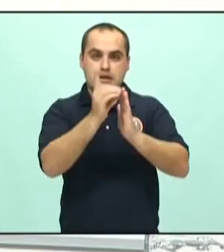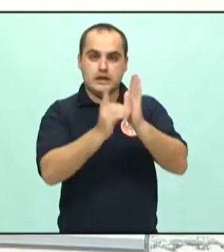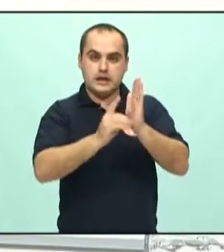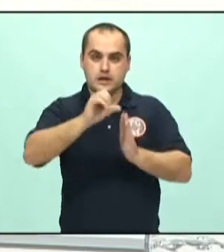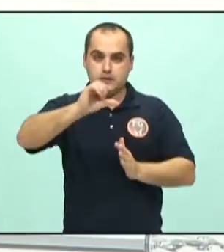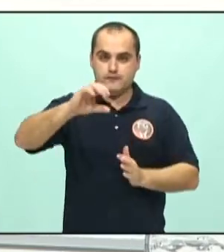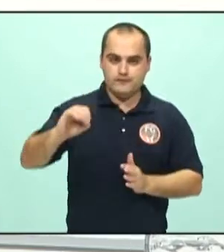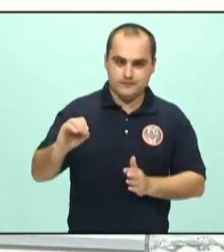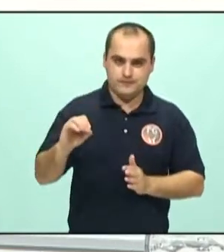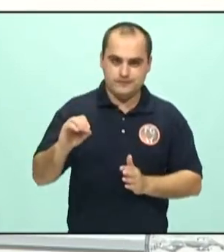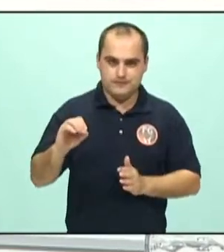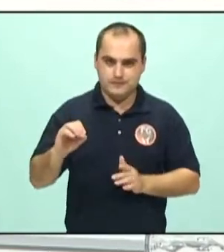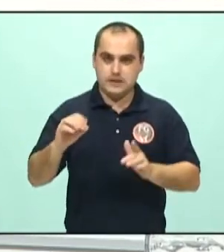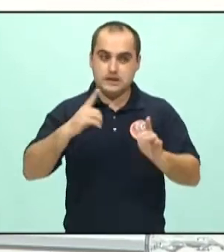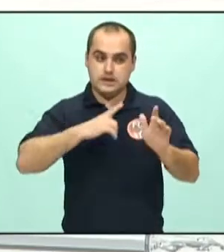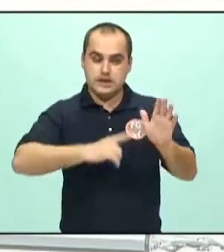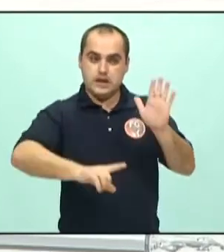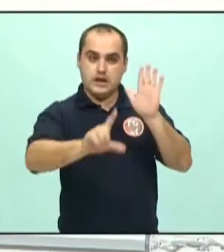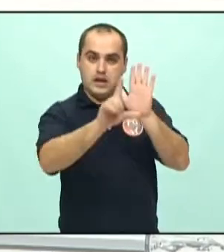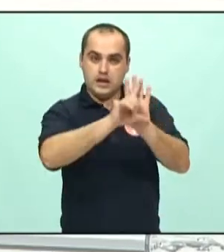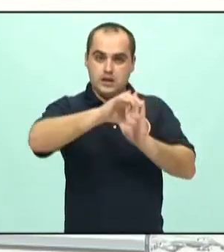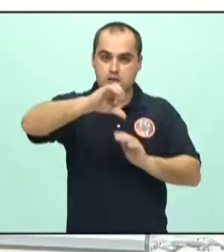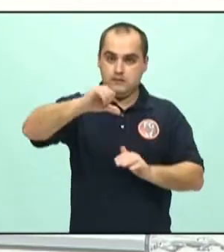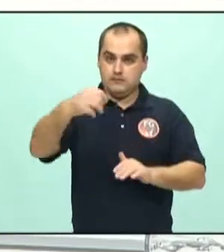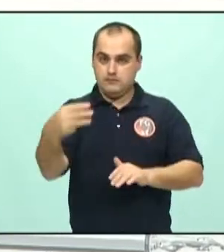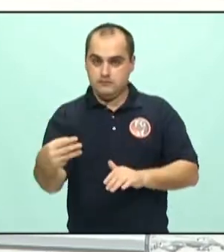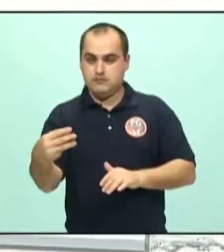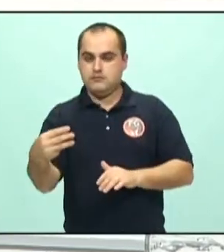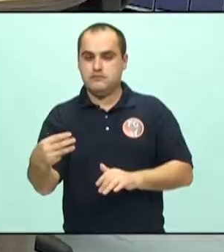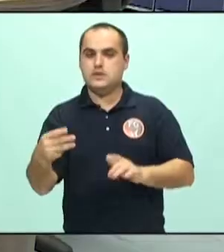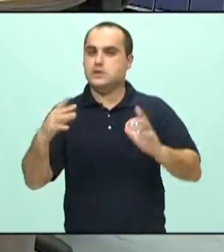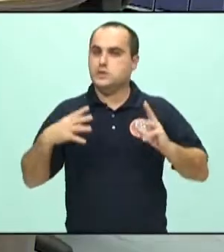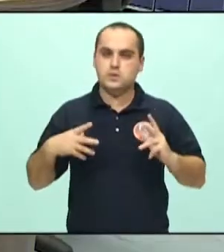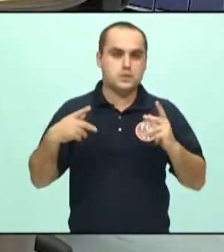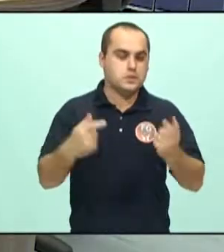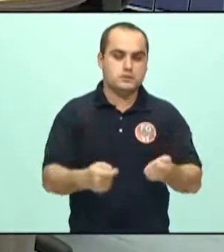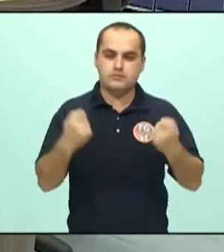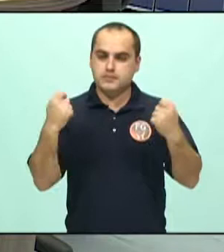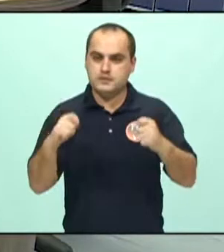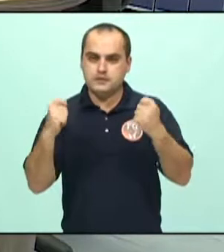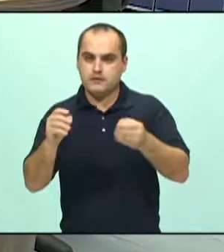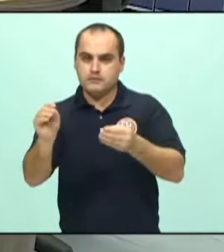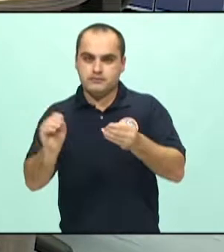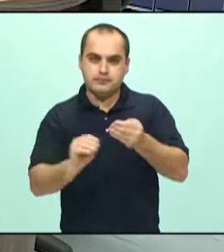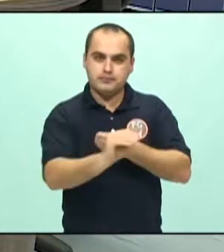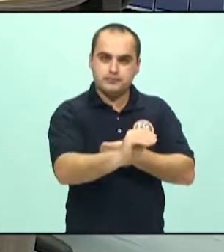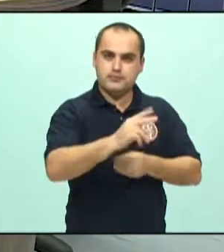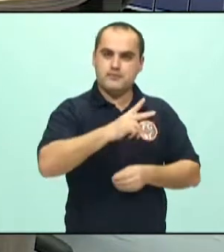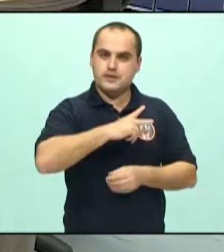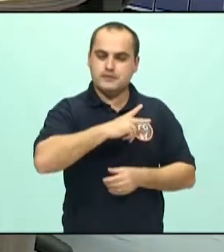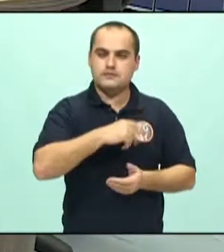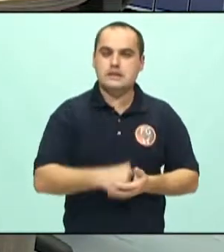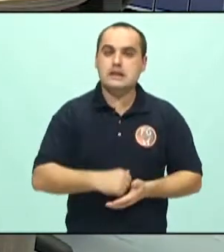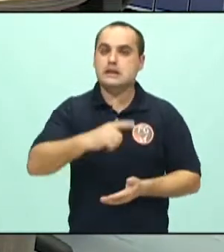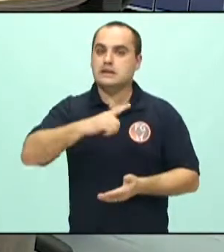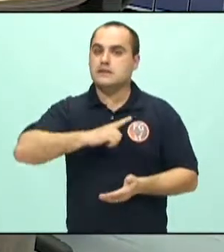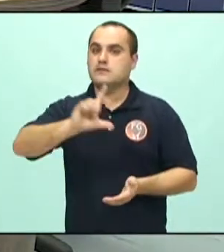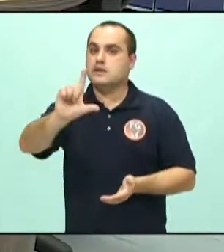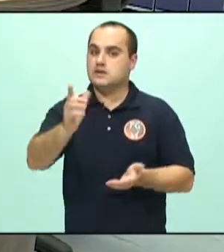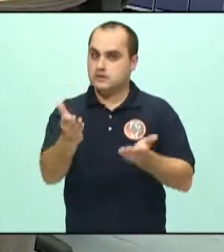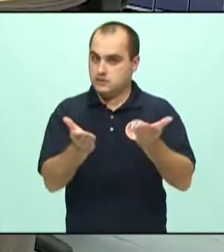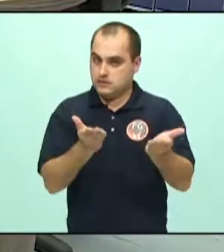público, nós tínhamos uma lei de 93 que dizia que as operações deveriam ser repassadas à iniciativa privada e teve um processo licitatório, um